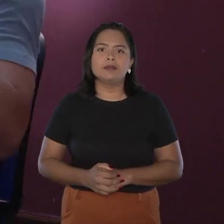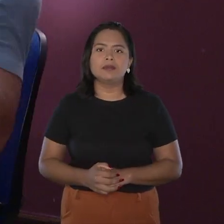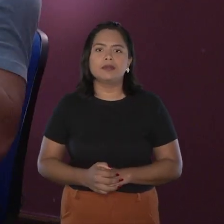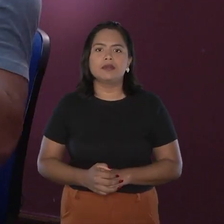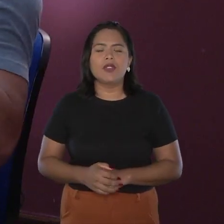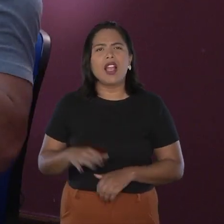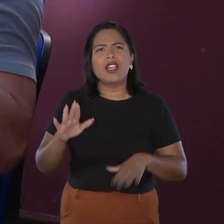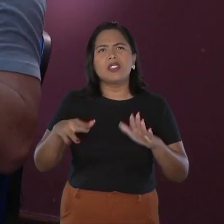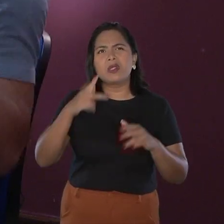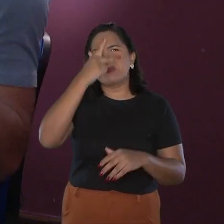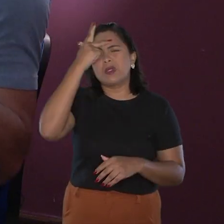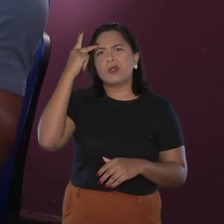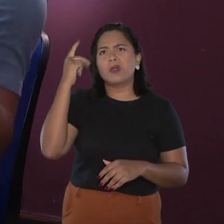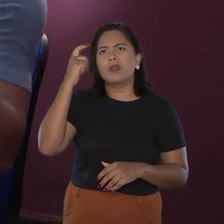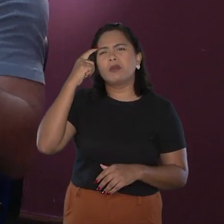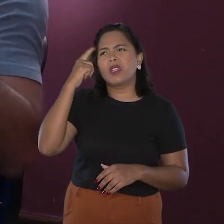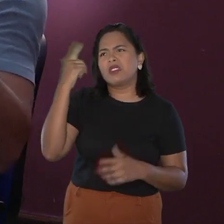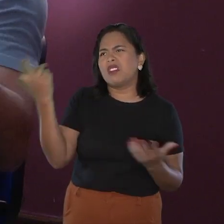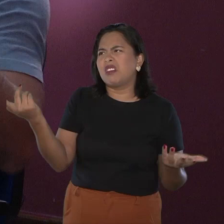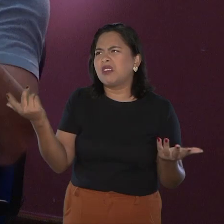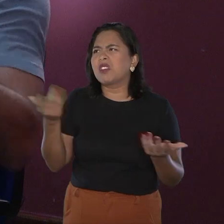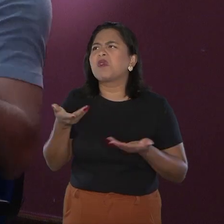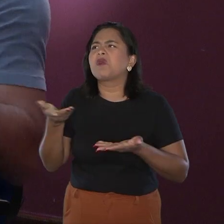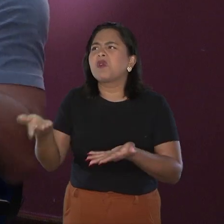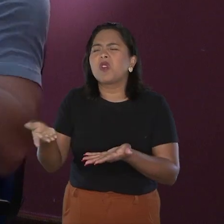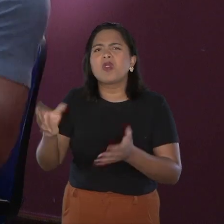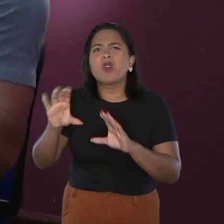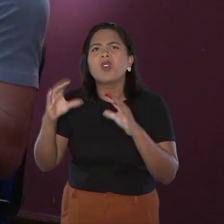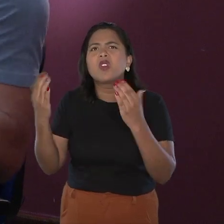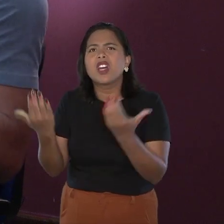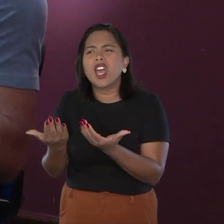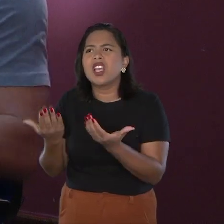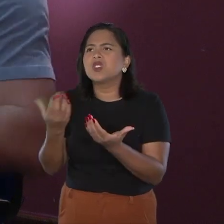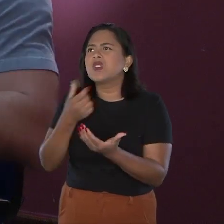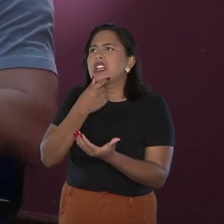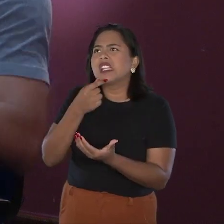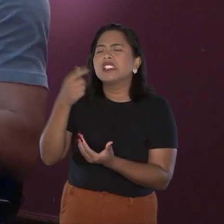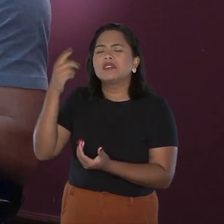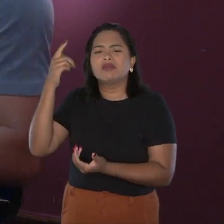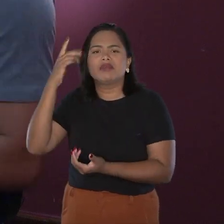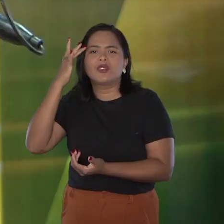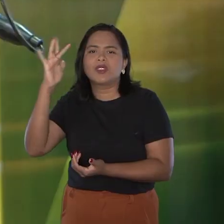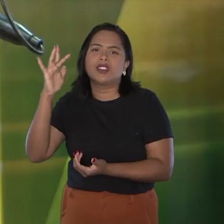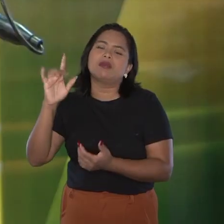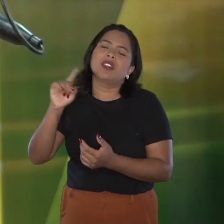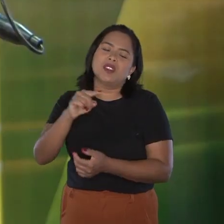o público às vezes ah não mas eu não falo inglês como é que vai ser ele fala português